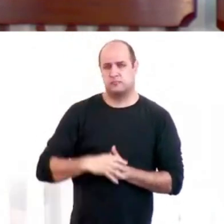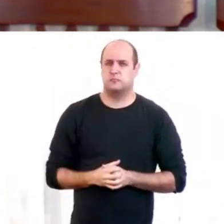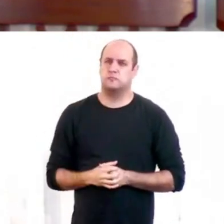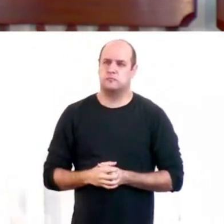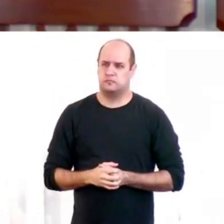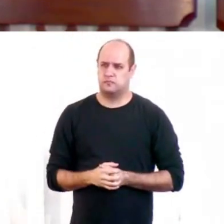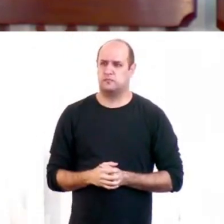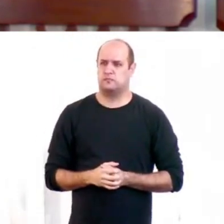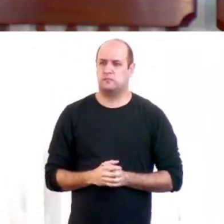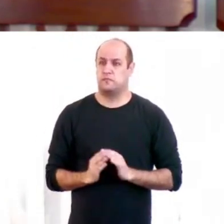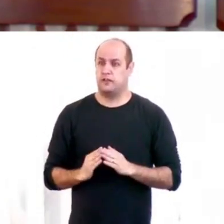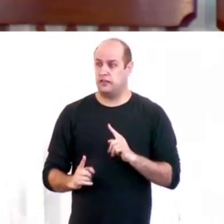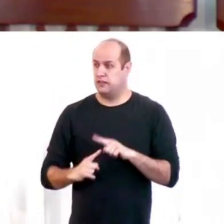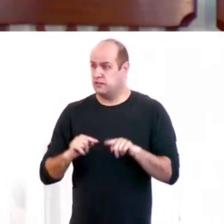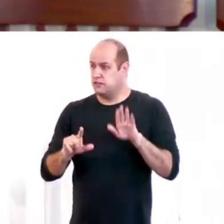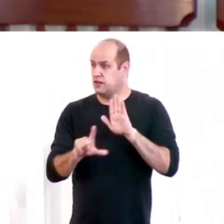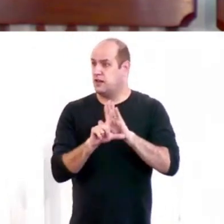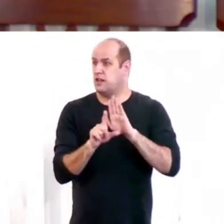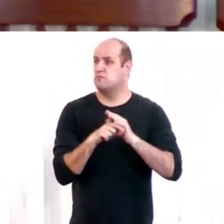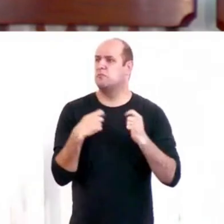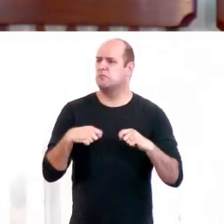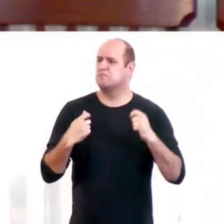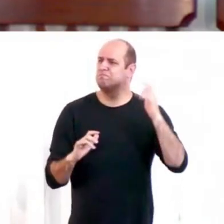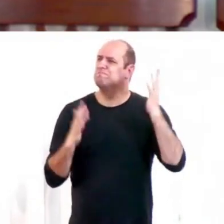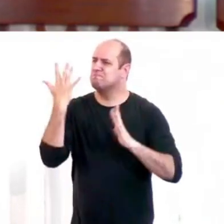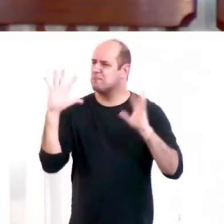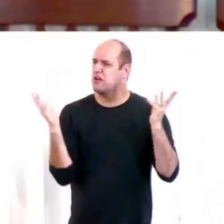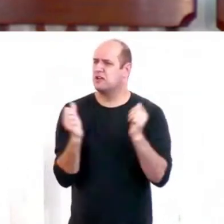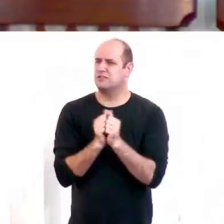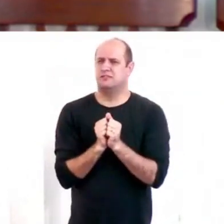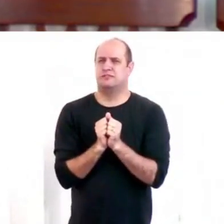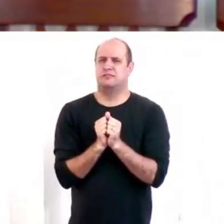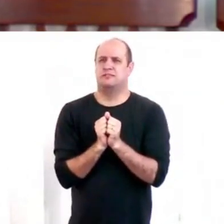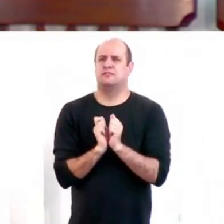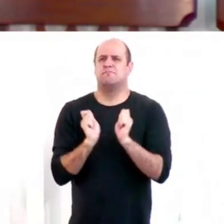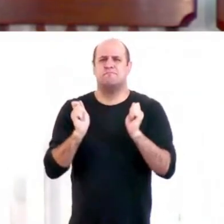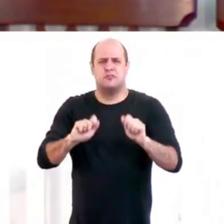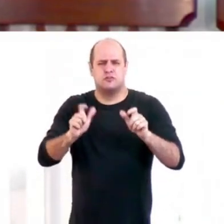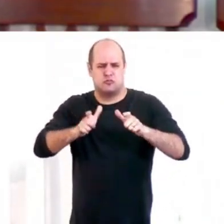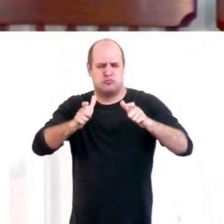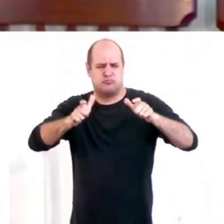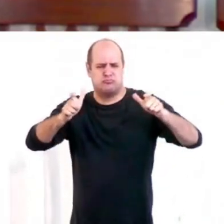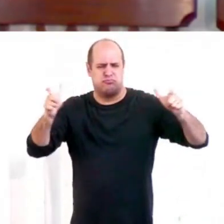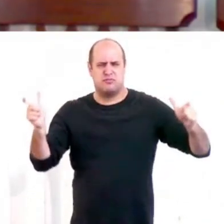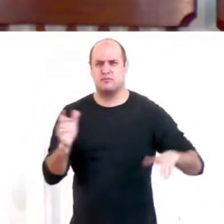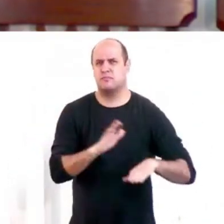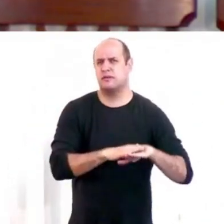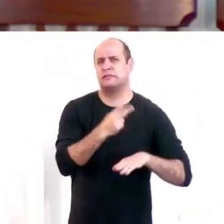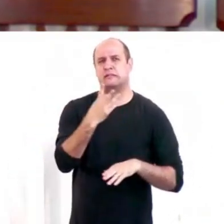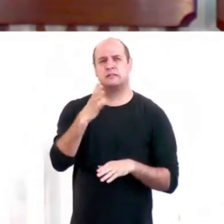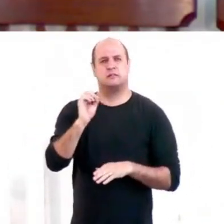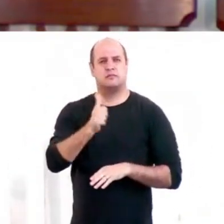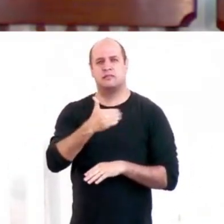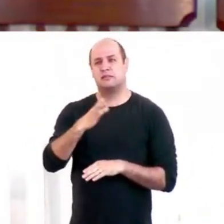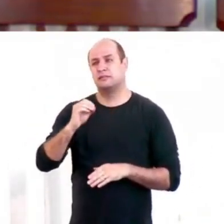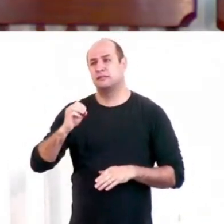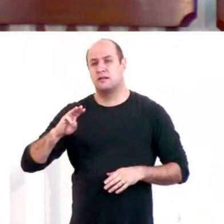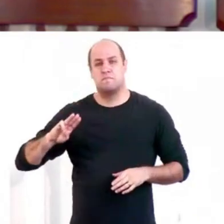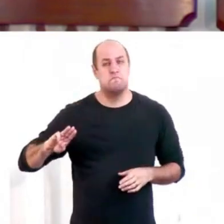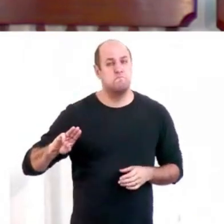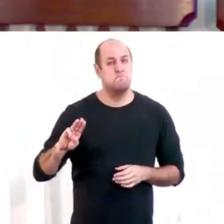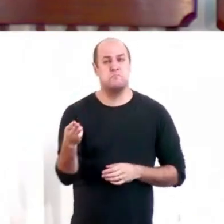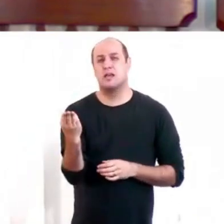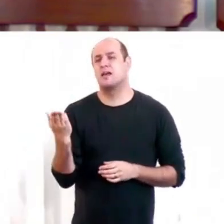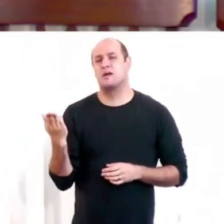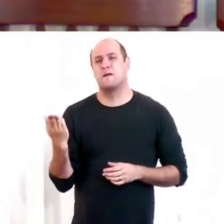frutos a Igreja da Lapa precisa celebrar, e que germinem, possam frutificar por 50, por 100, por milhares, porque